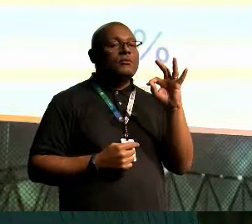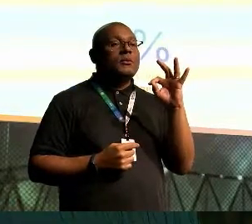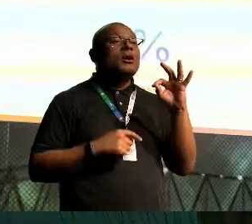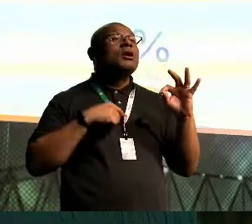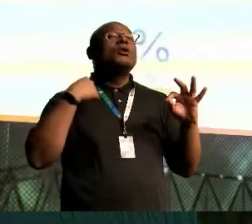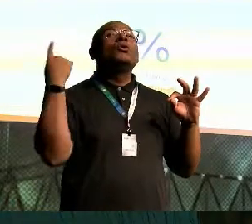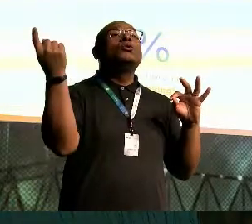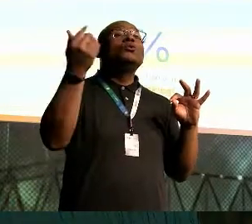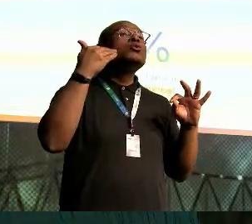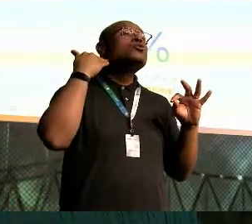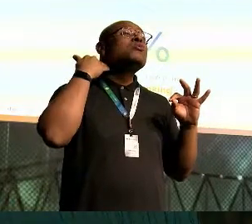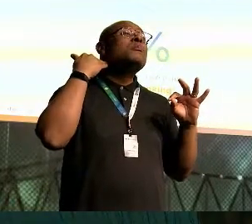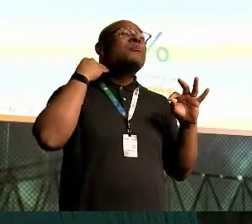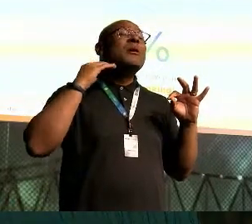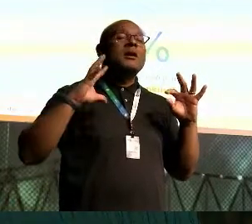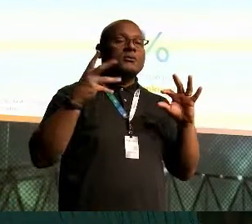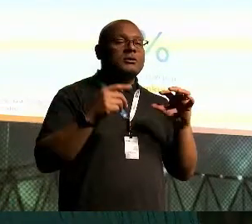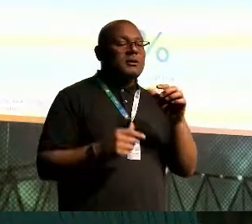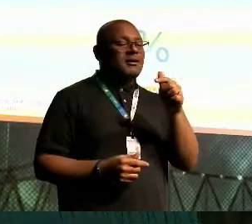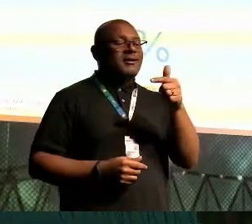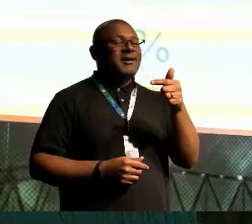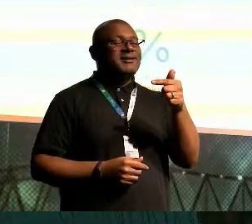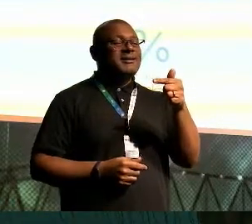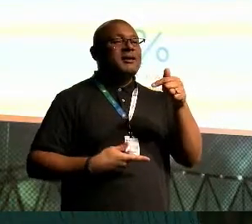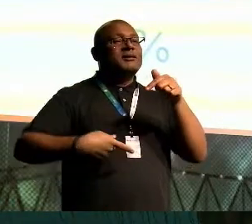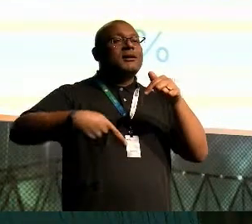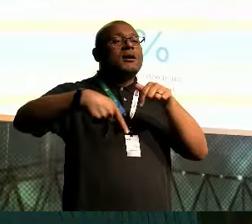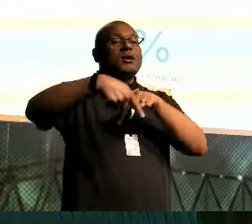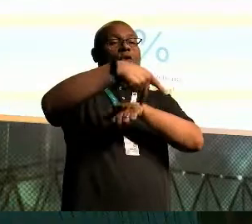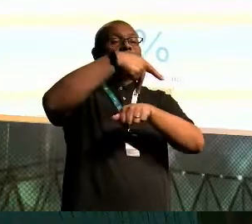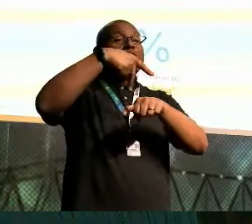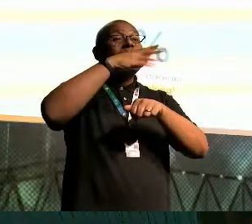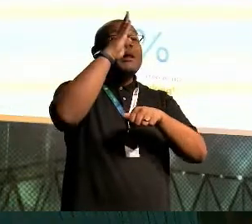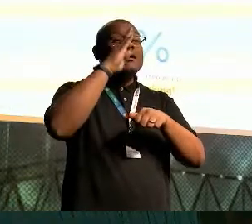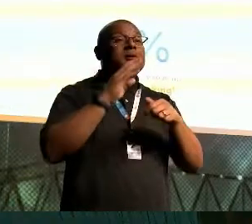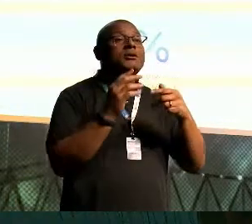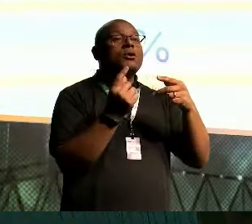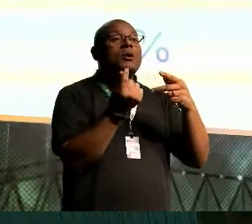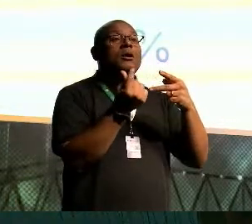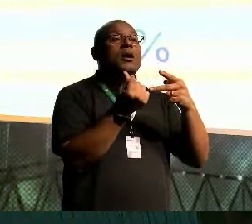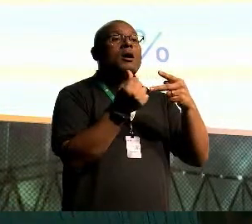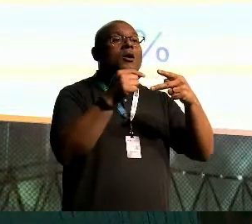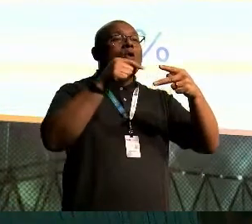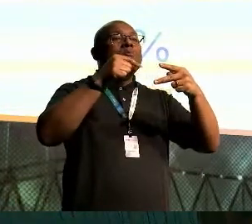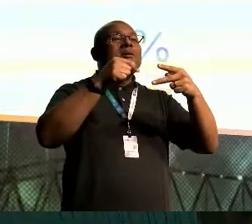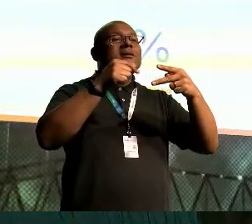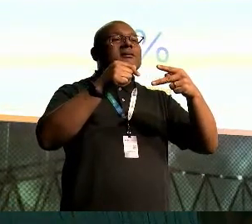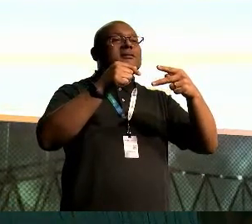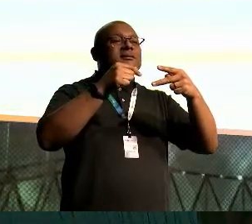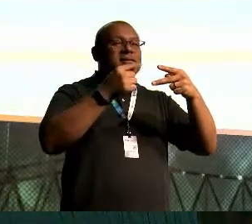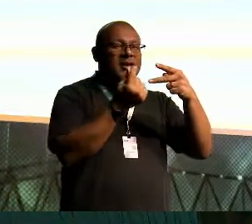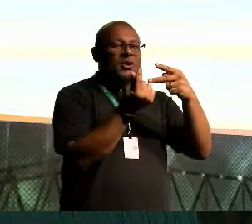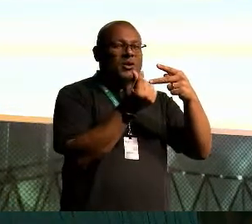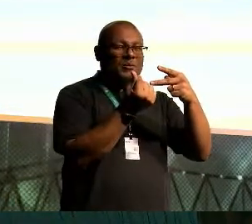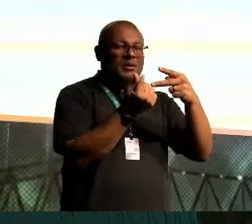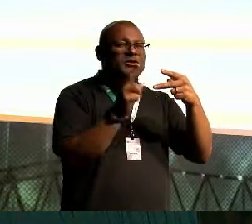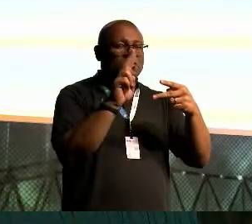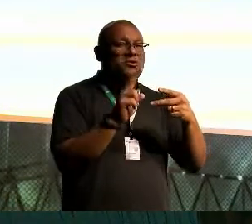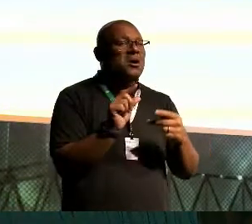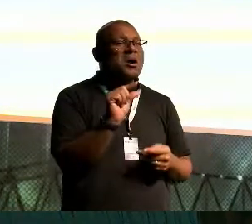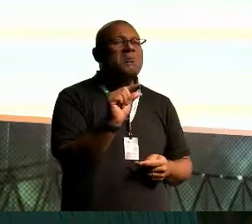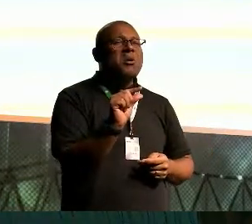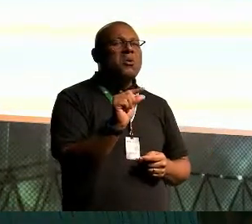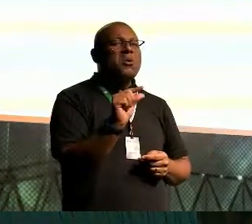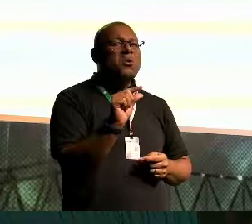banking, tá? E 7% dos brasileiros que já fizeram Pix. Aí vocês vão dizer, nossa, poxa, é muito pouco, né? Mas aí,